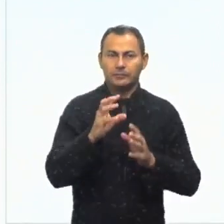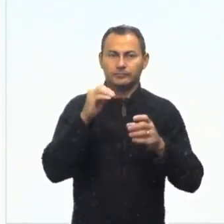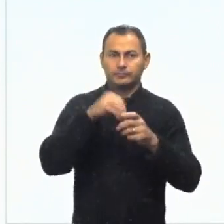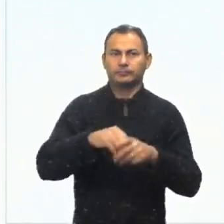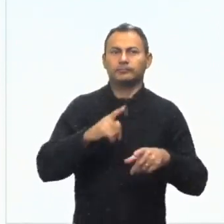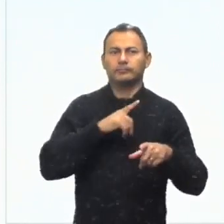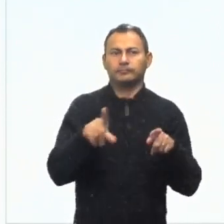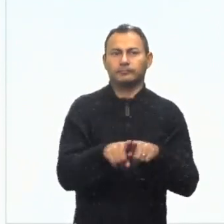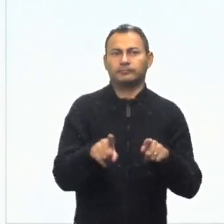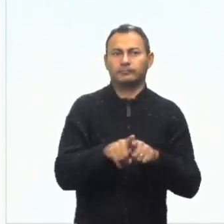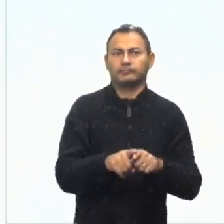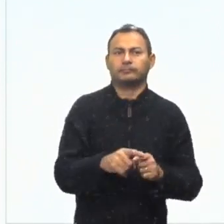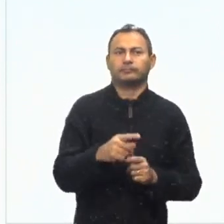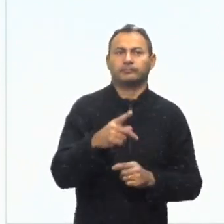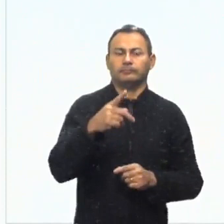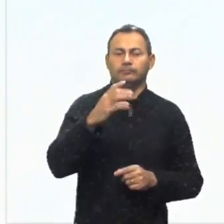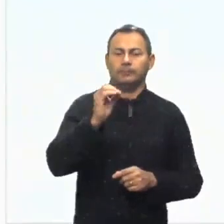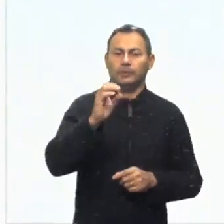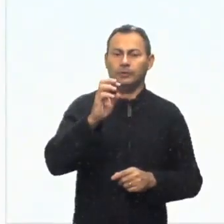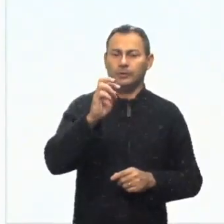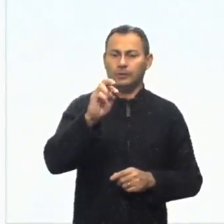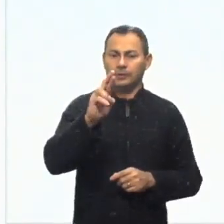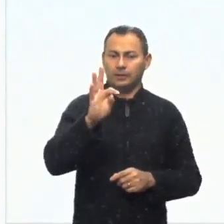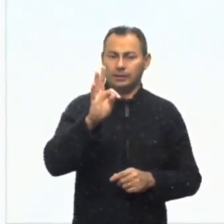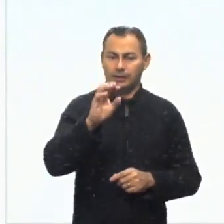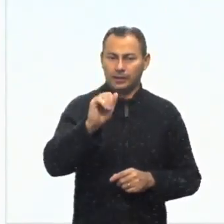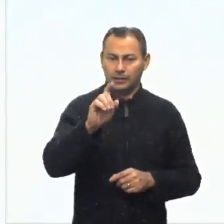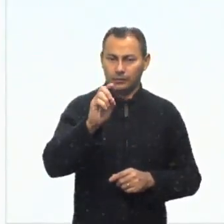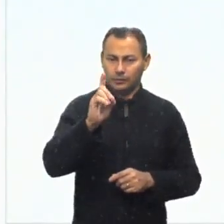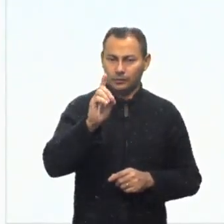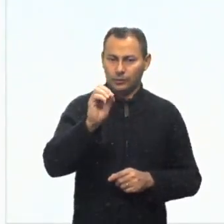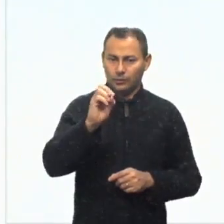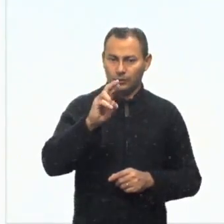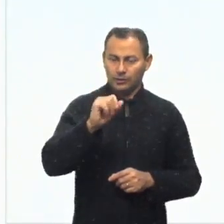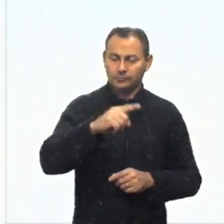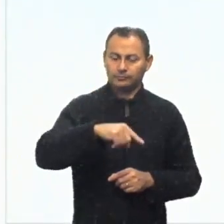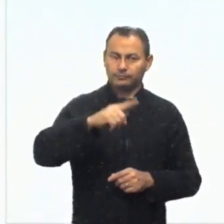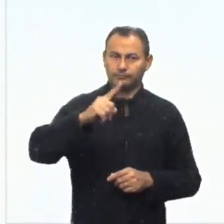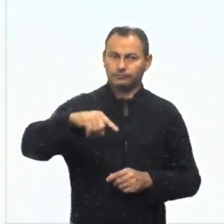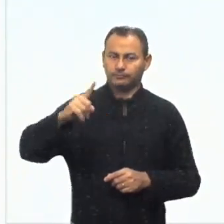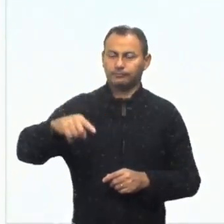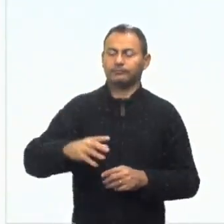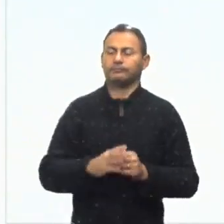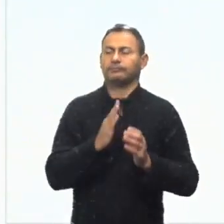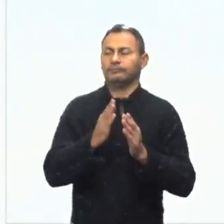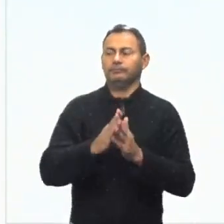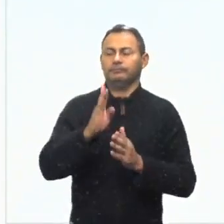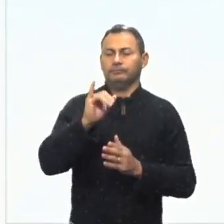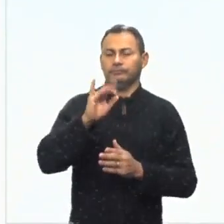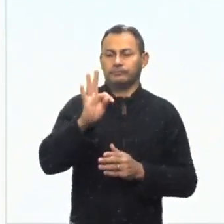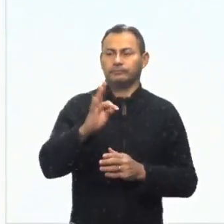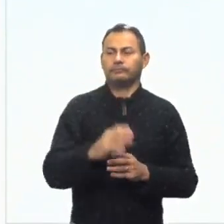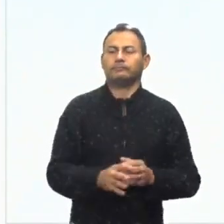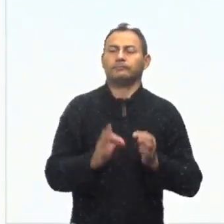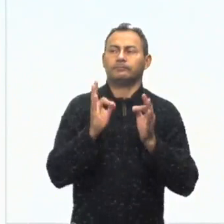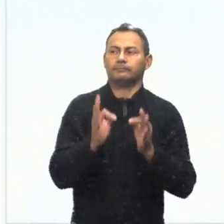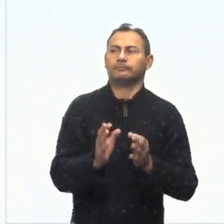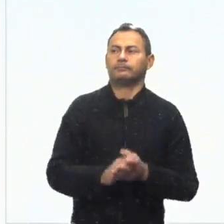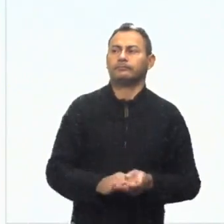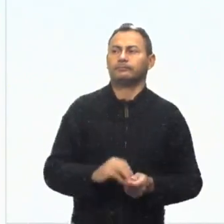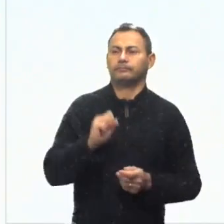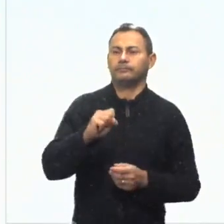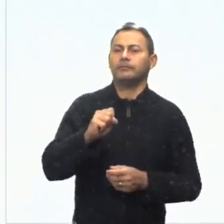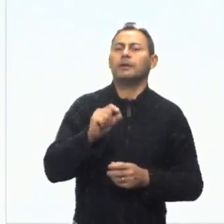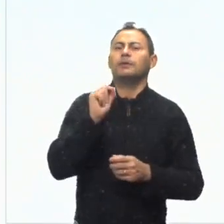ter também uma portadora que vai ser modulada a partir dessa sequência de bits. Então, é